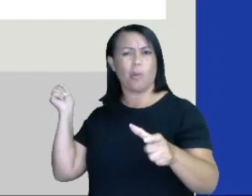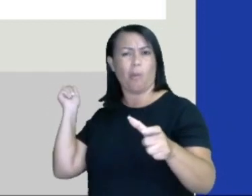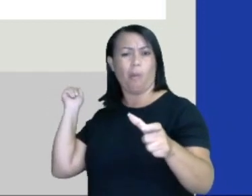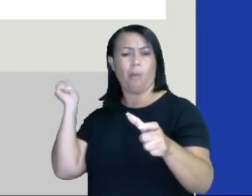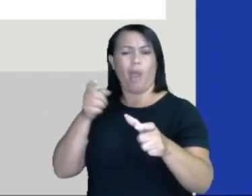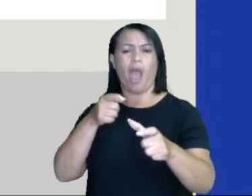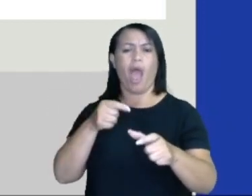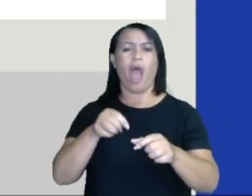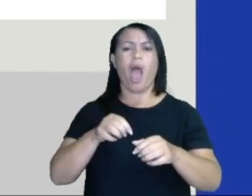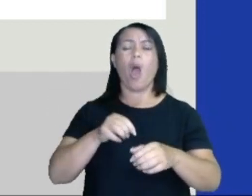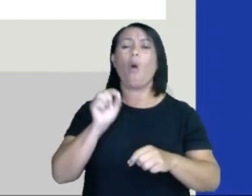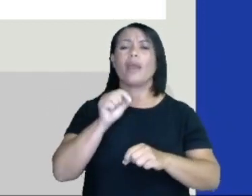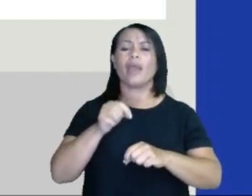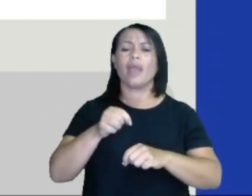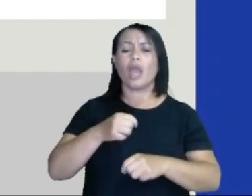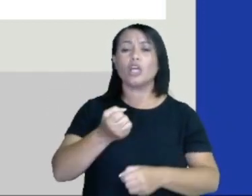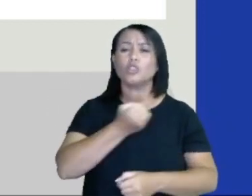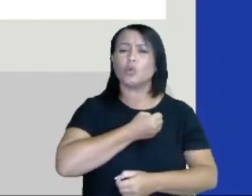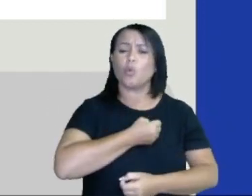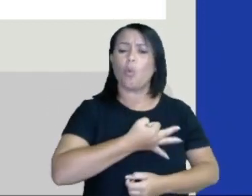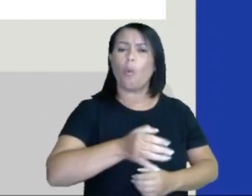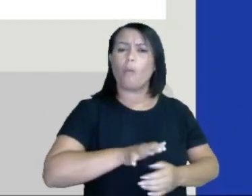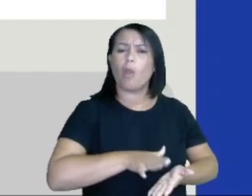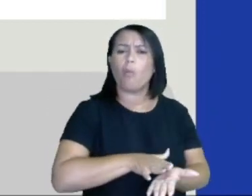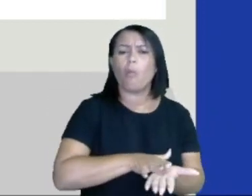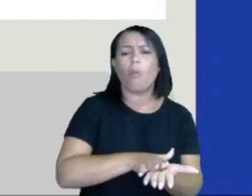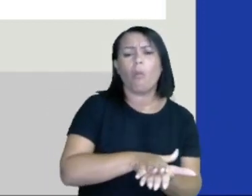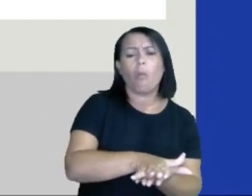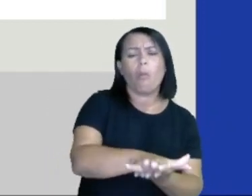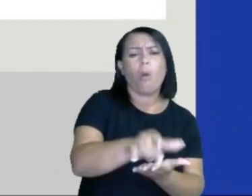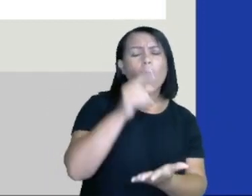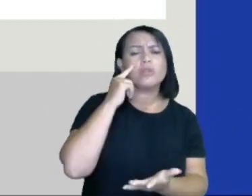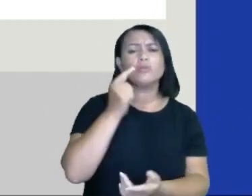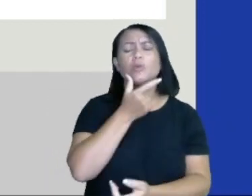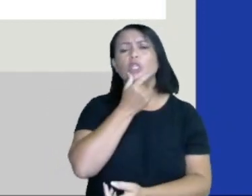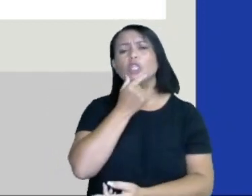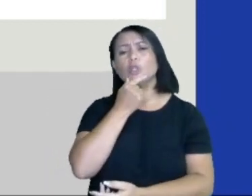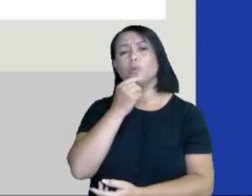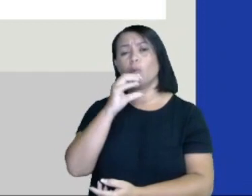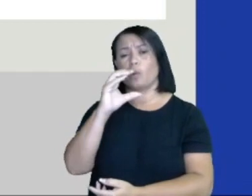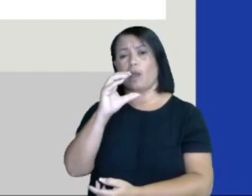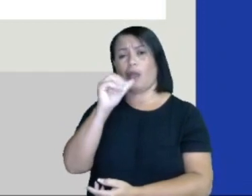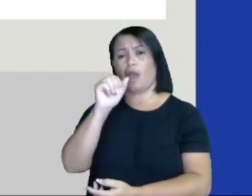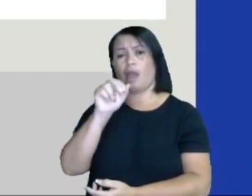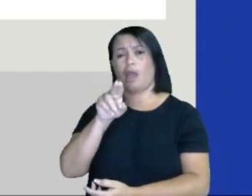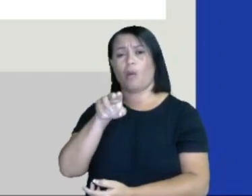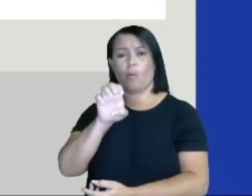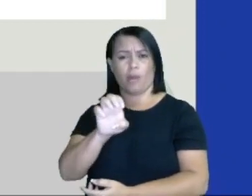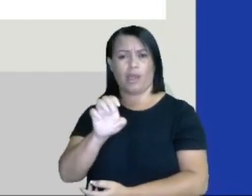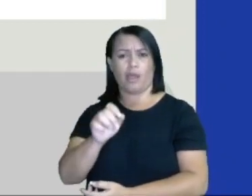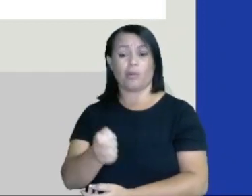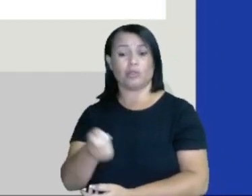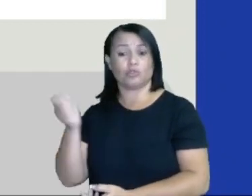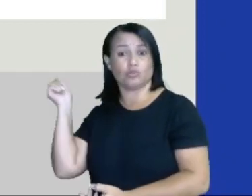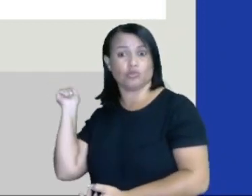longe. Então, Cauê, quando ele lançou, né,